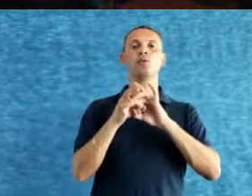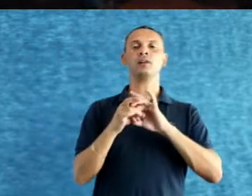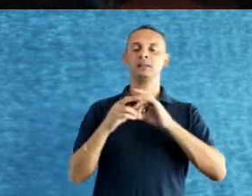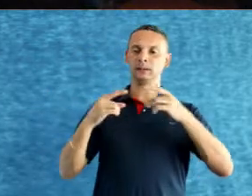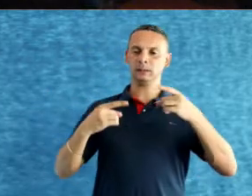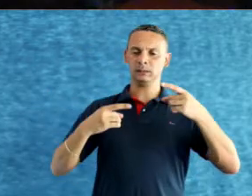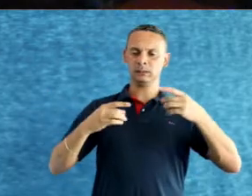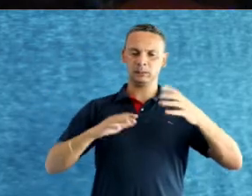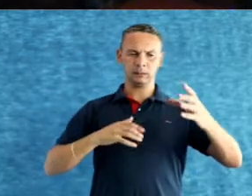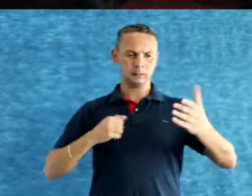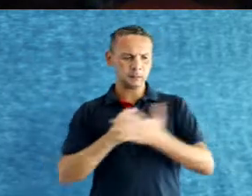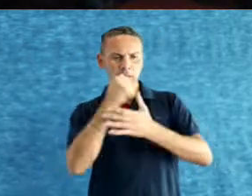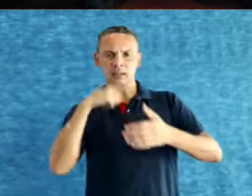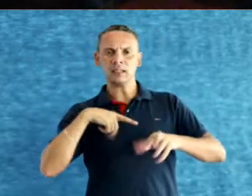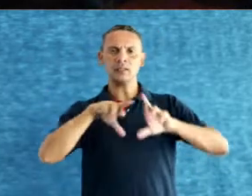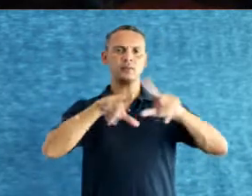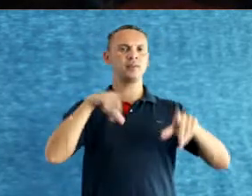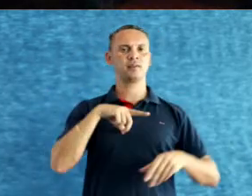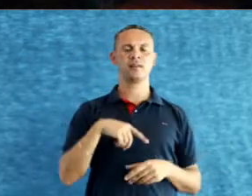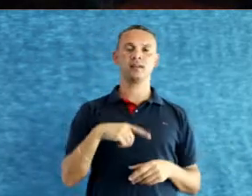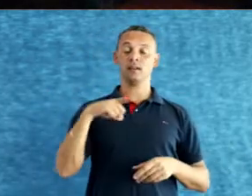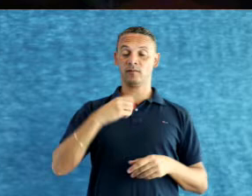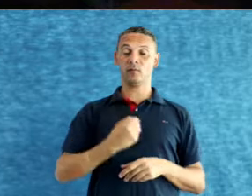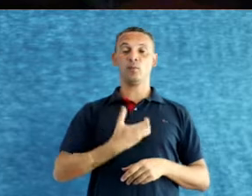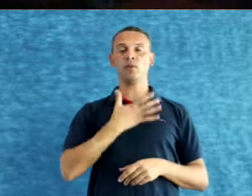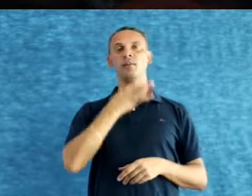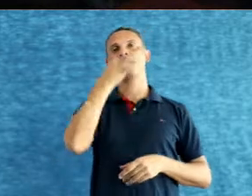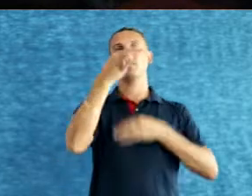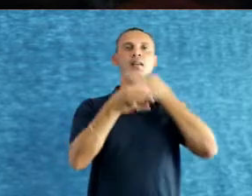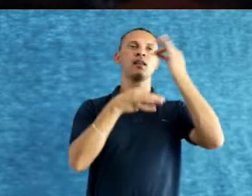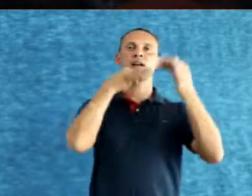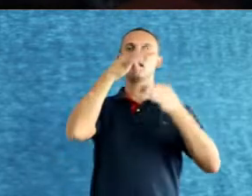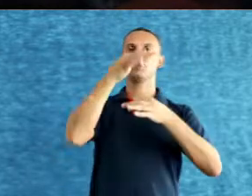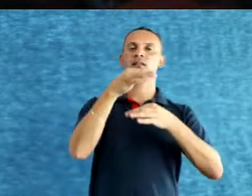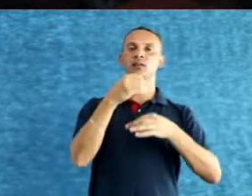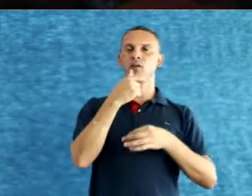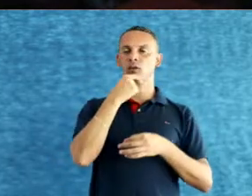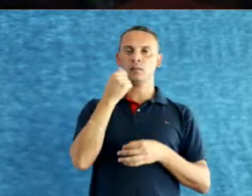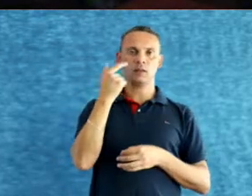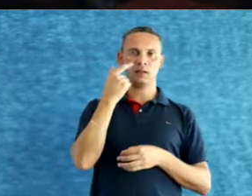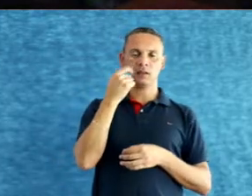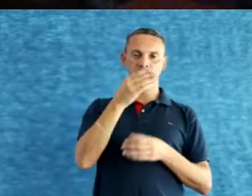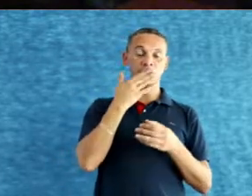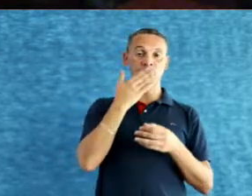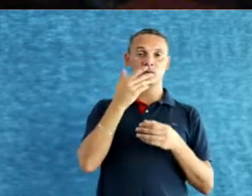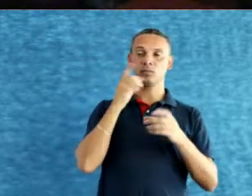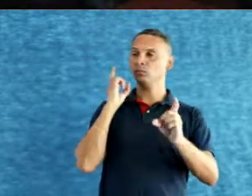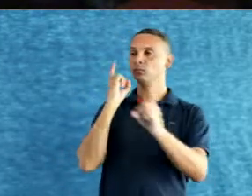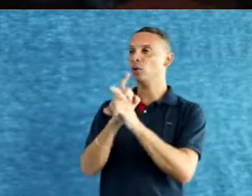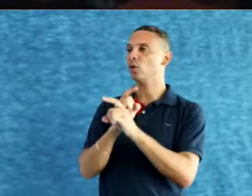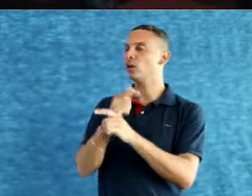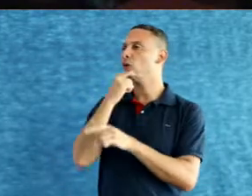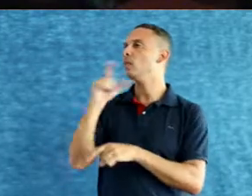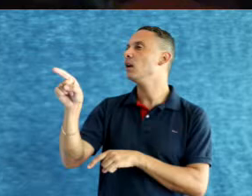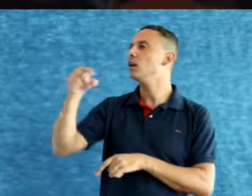das matas, que lá para poder sobreviver. O importante agora é sobreviver. Estou falando com minhas palavras. A ideia do poema é